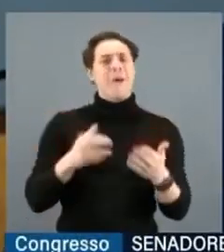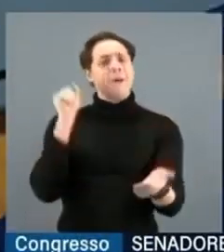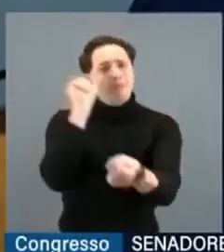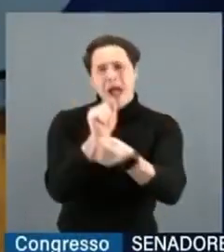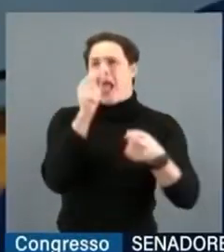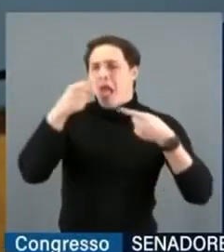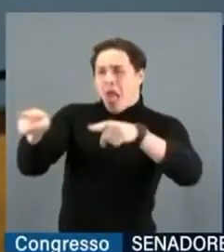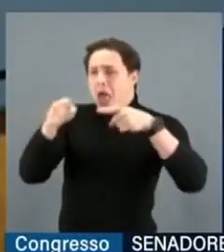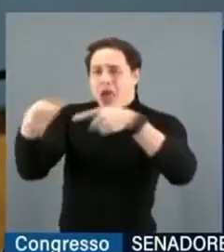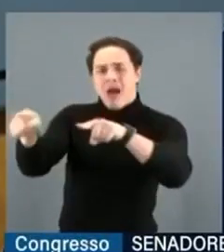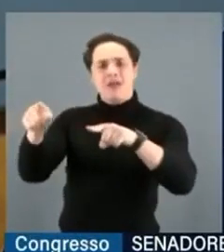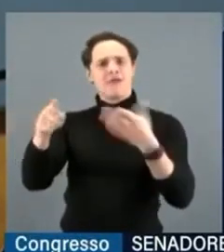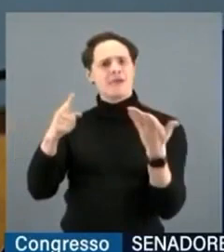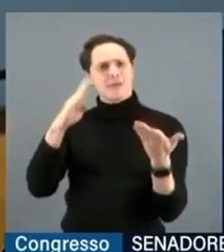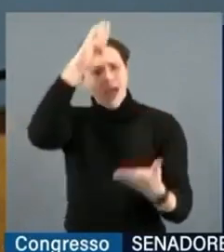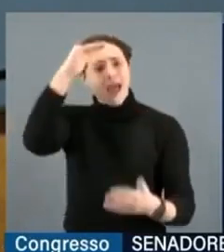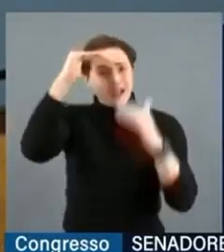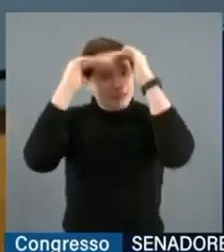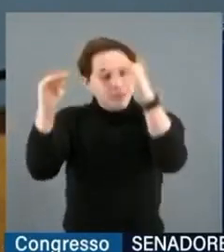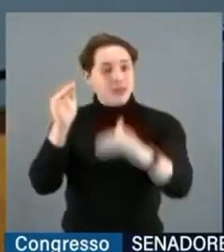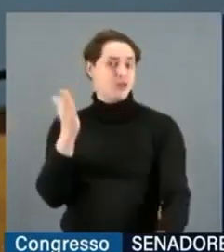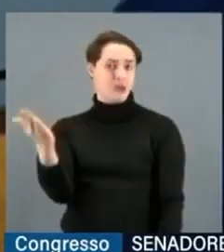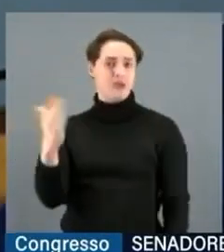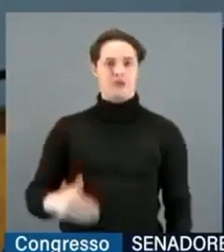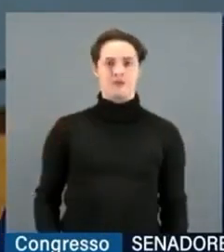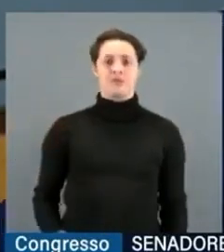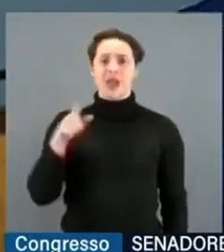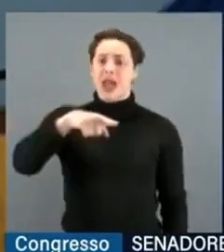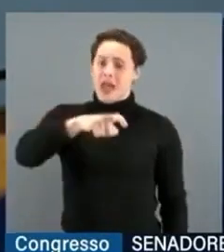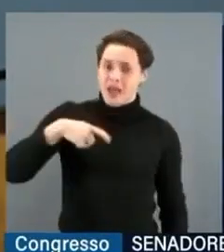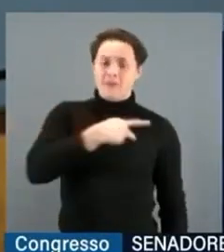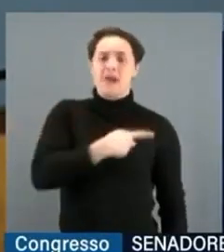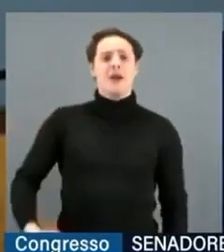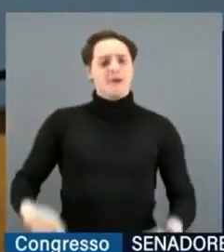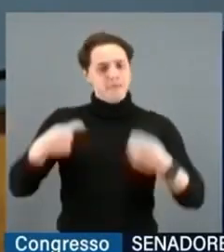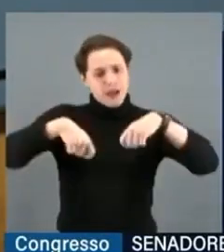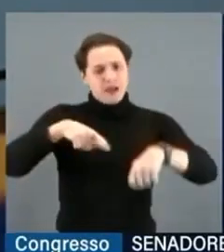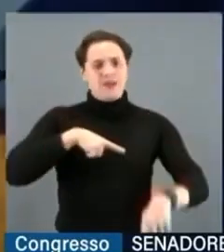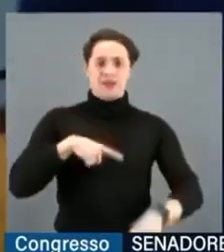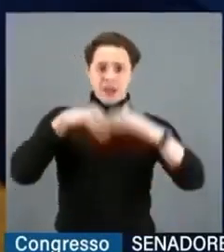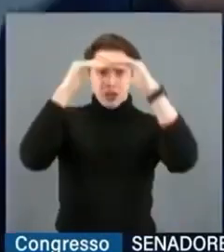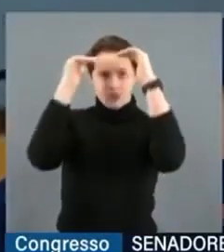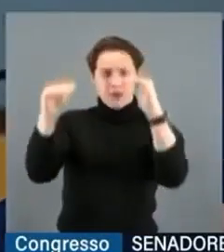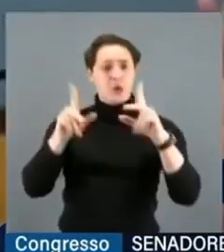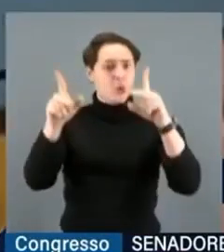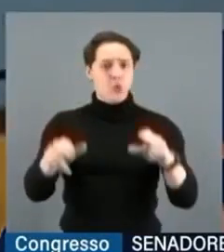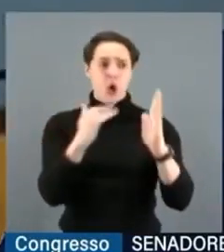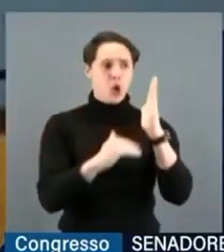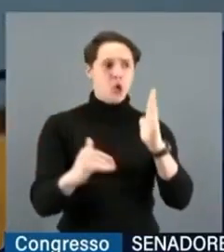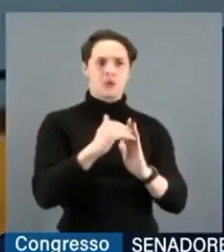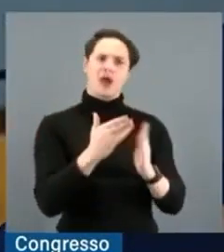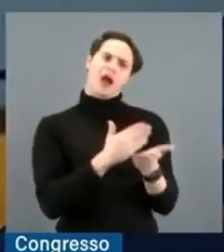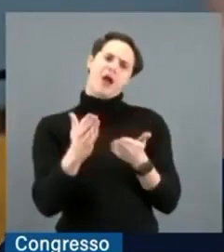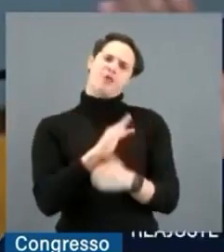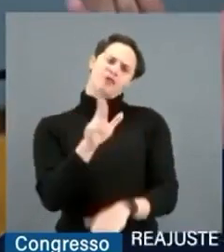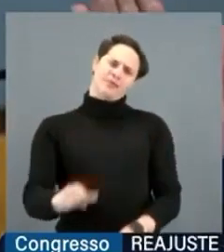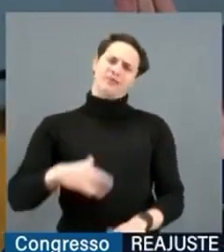Bolsonaro. Respeite ele. Ele é um ex-presidente, tem que ser respeitado. Como todos. Alguns não. Muito